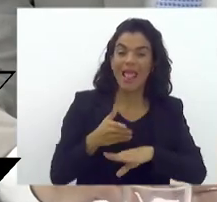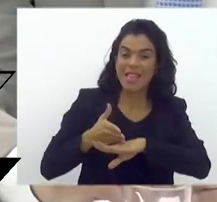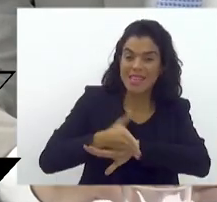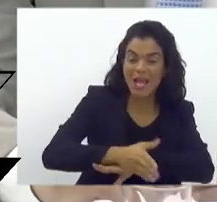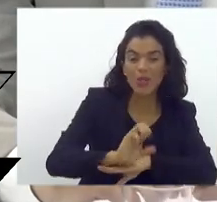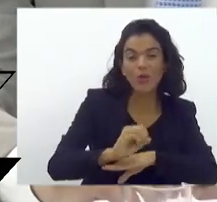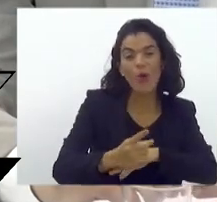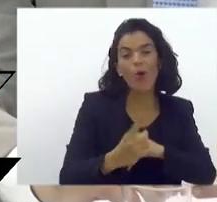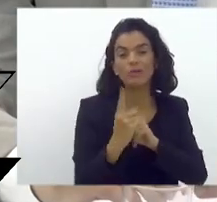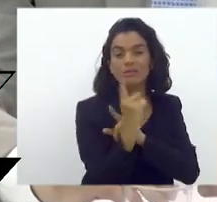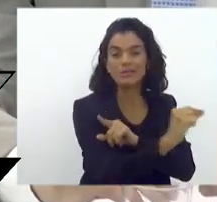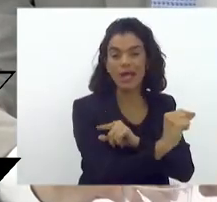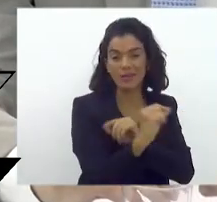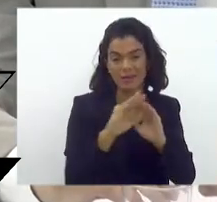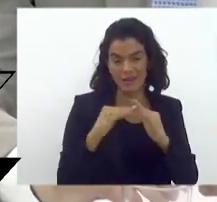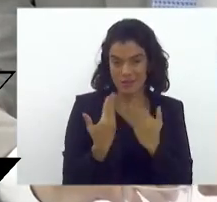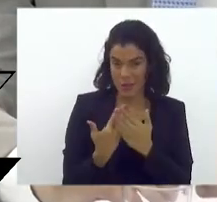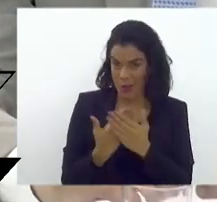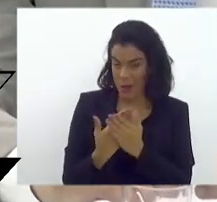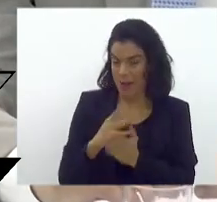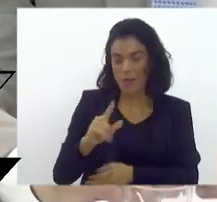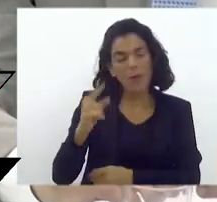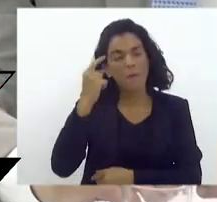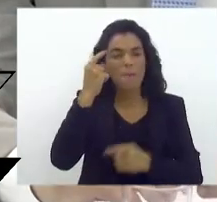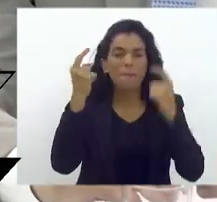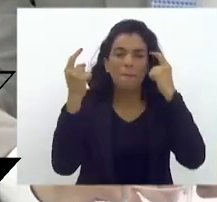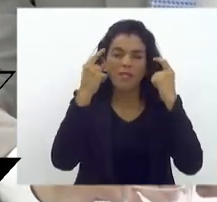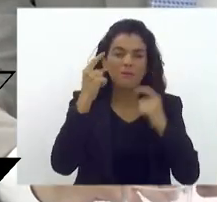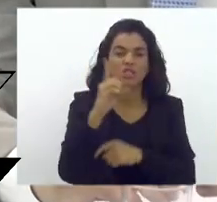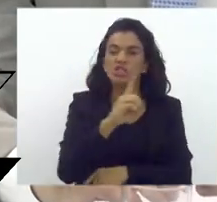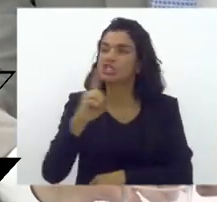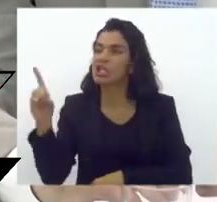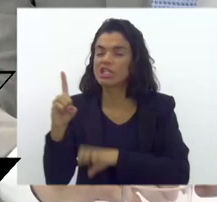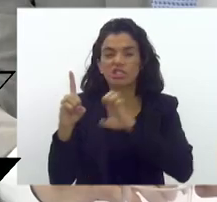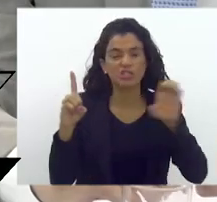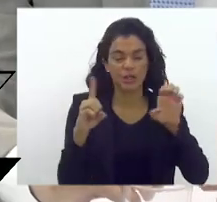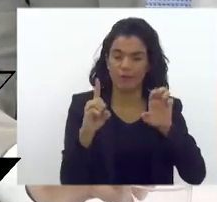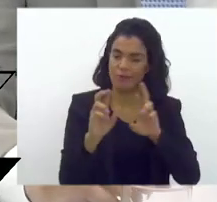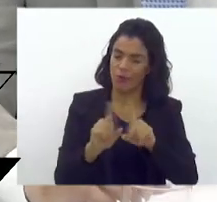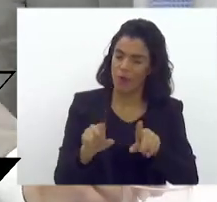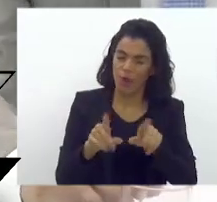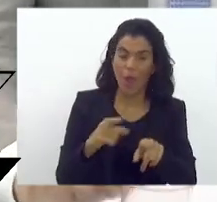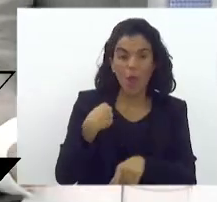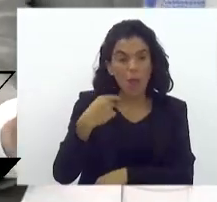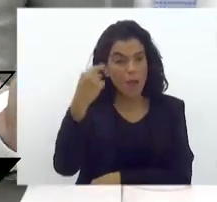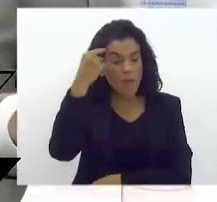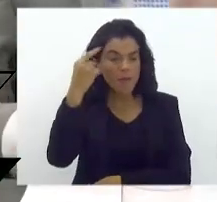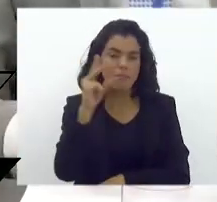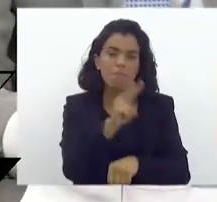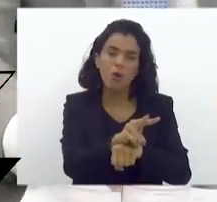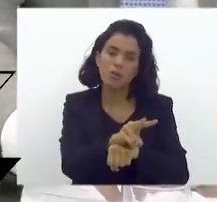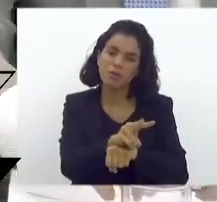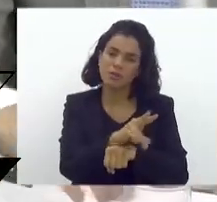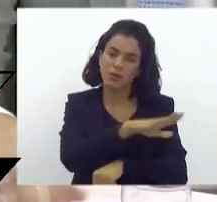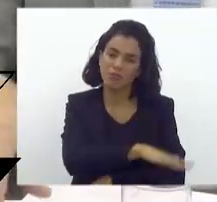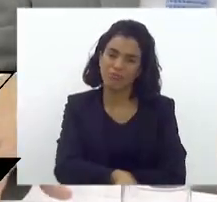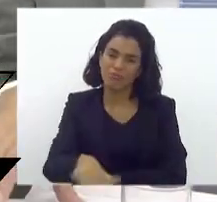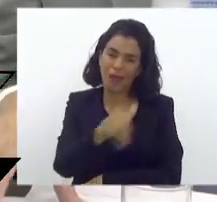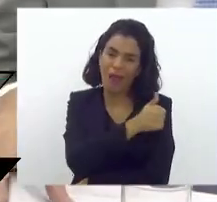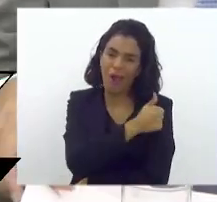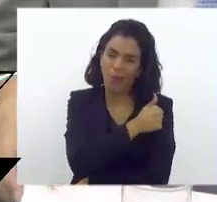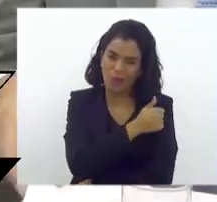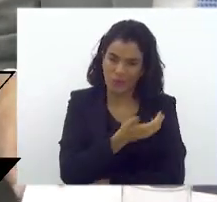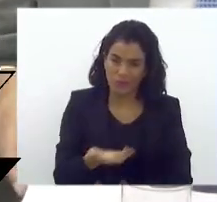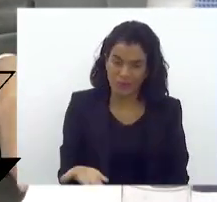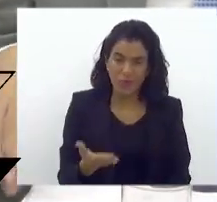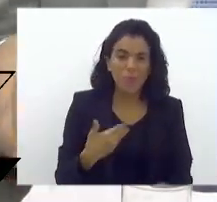unidade escolar. E isso não é um pensamento de direita ou de esquerda, gente. Isso é um pensamento de proteção dos nossos alunos. Não